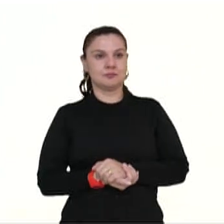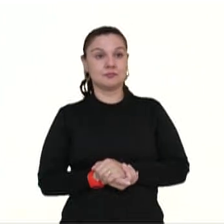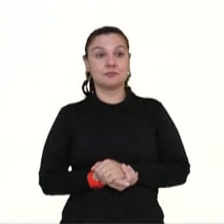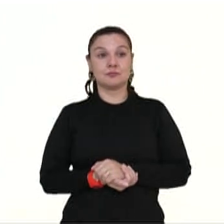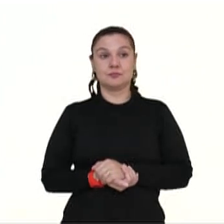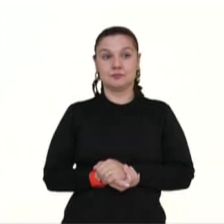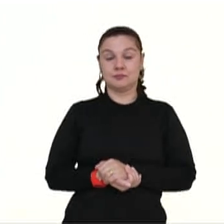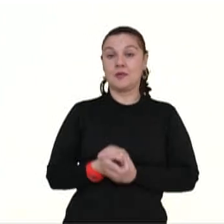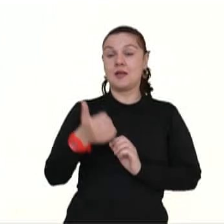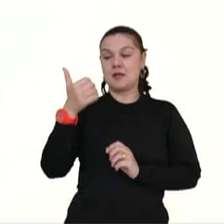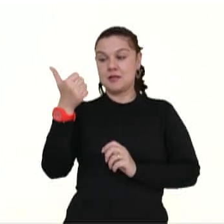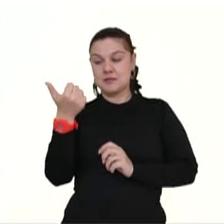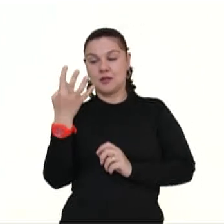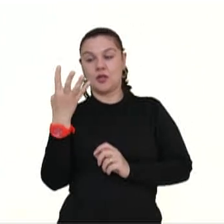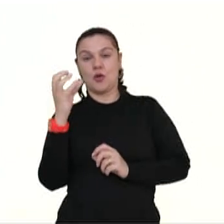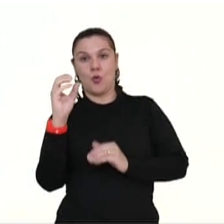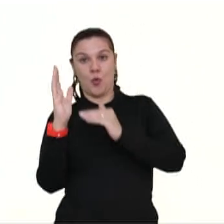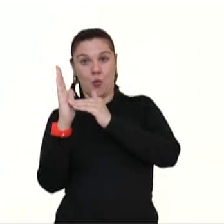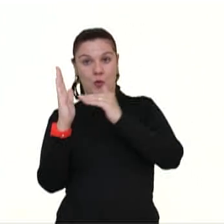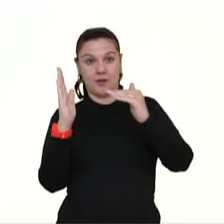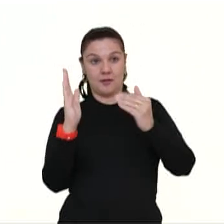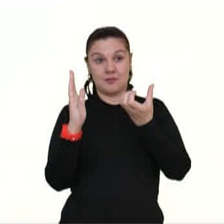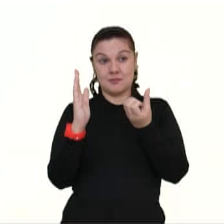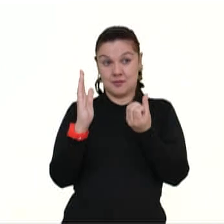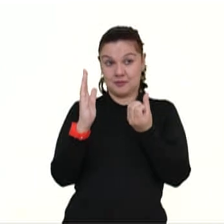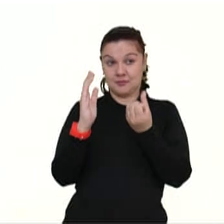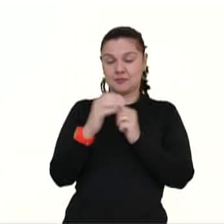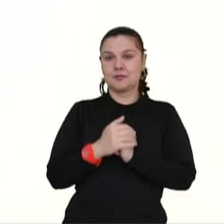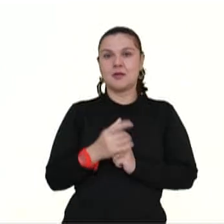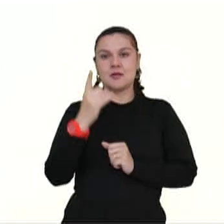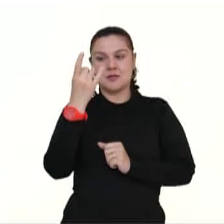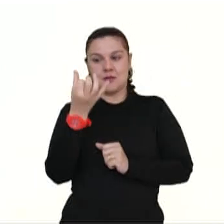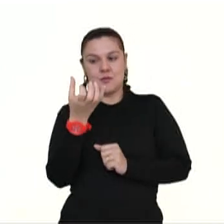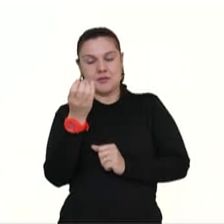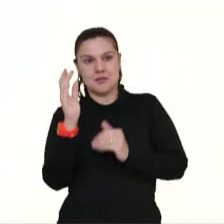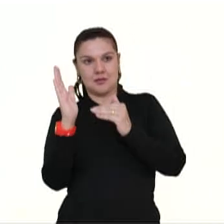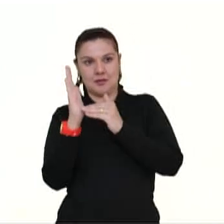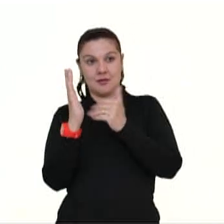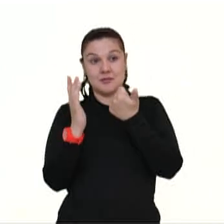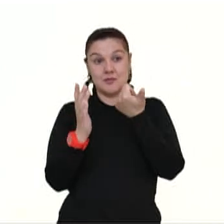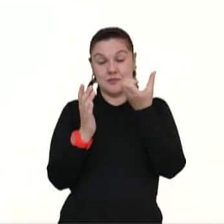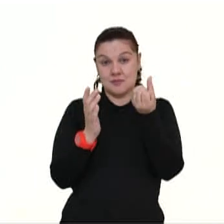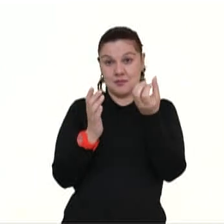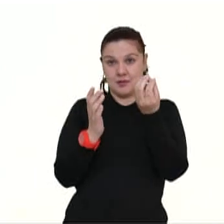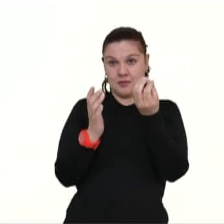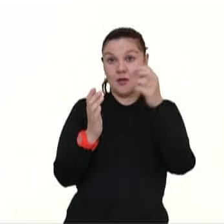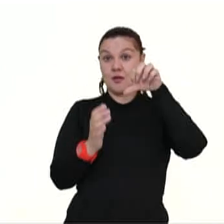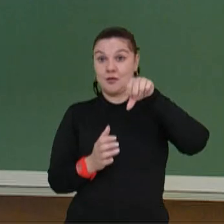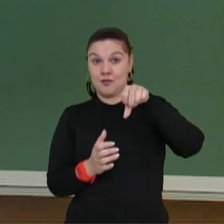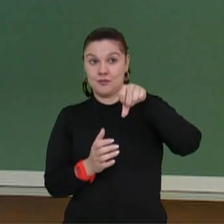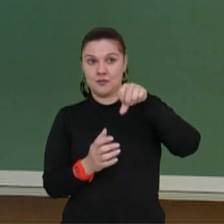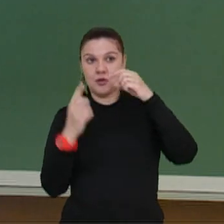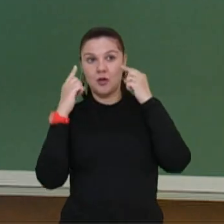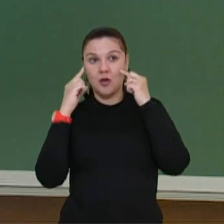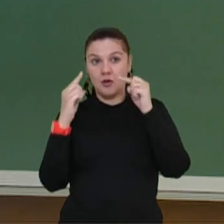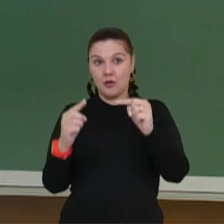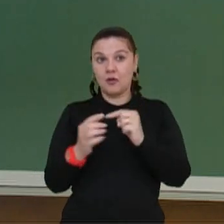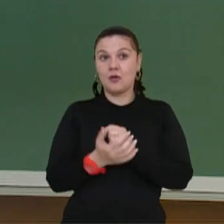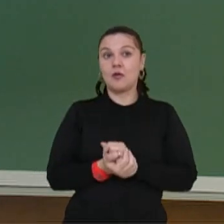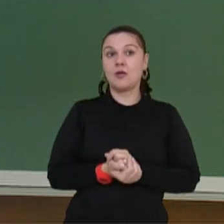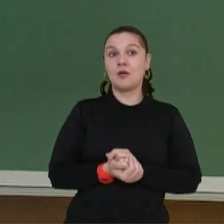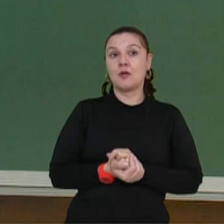E daí, do 140 até o 160, eu tenho 6. Do 160 até o 180, eu tenho 9. Ó, vou pegar aqui o